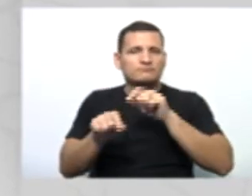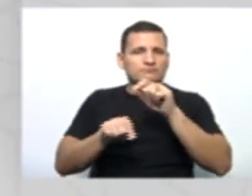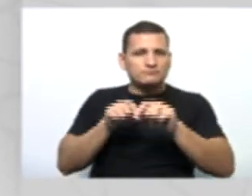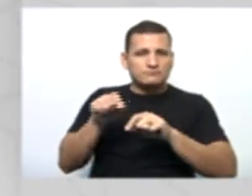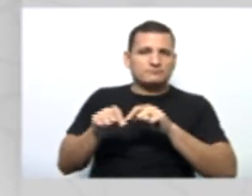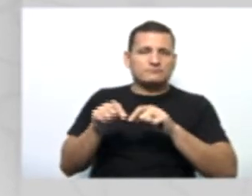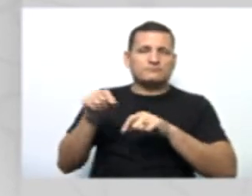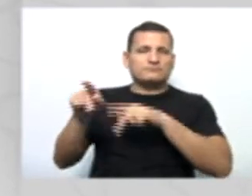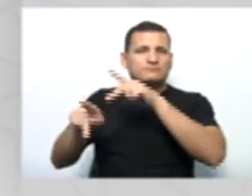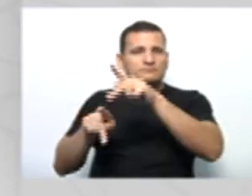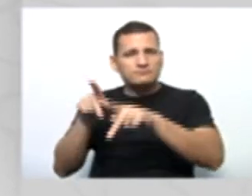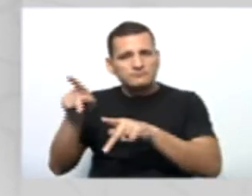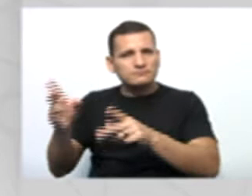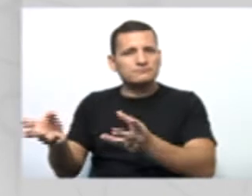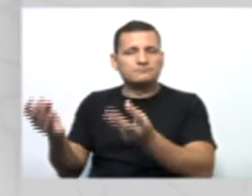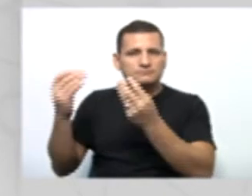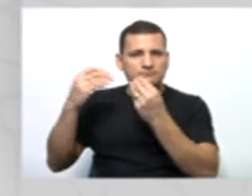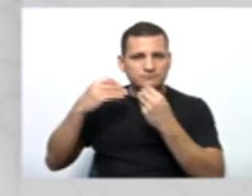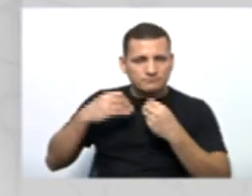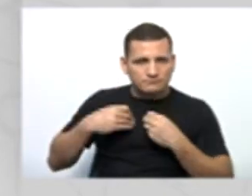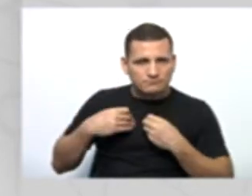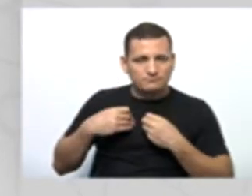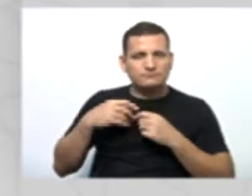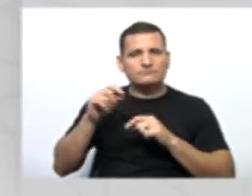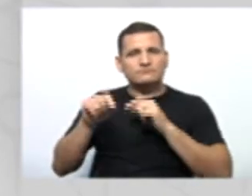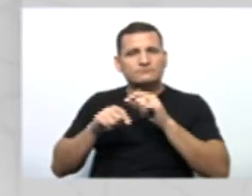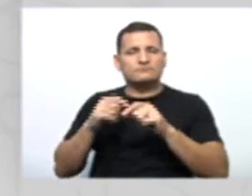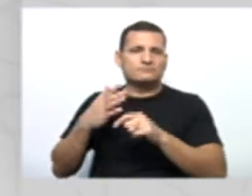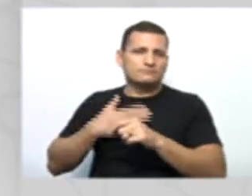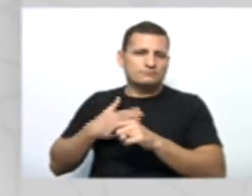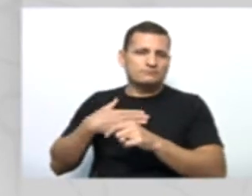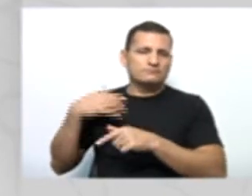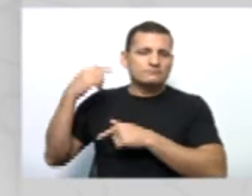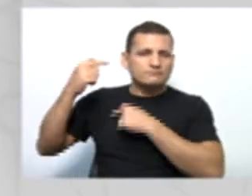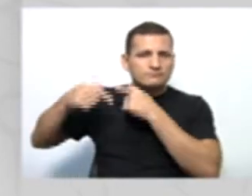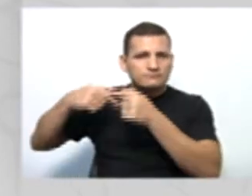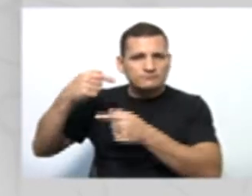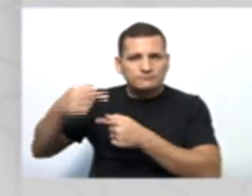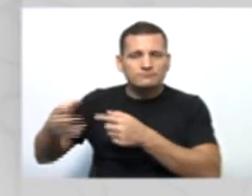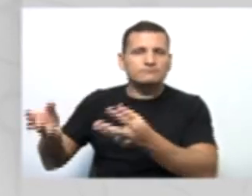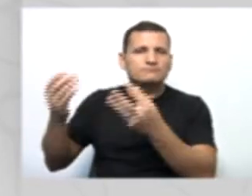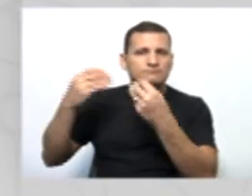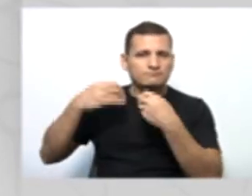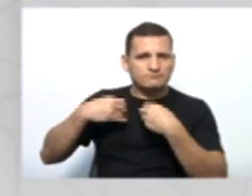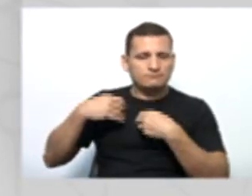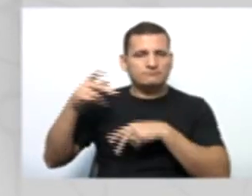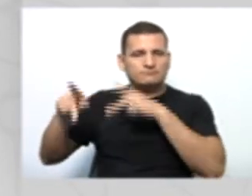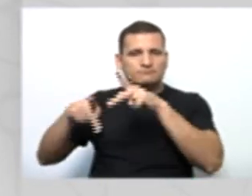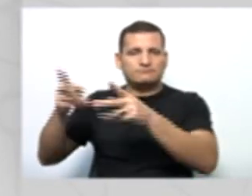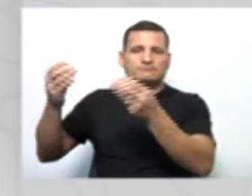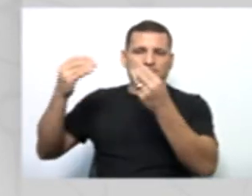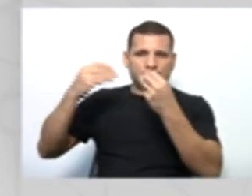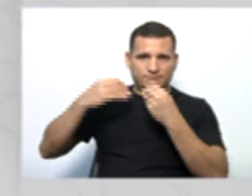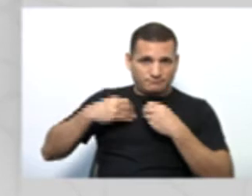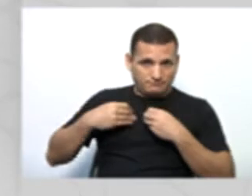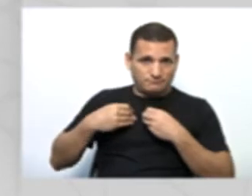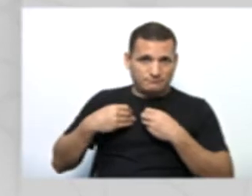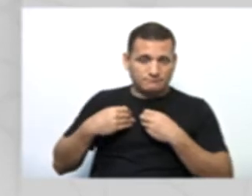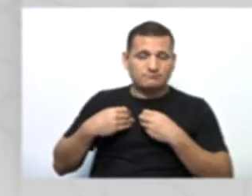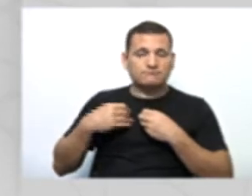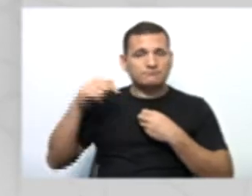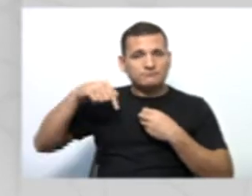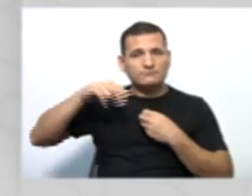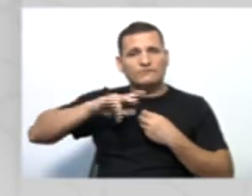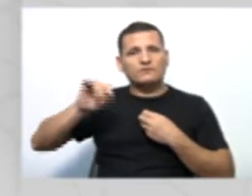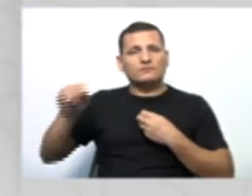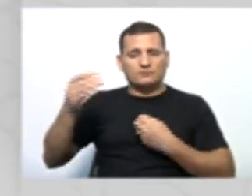do povo, que eu recebo da minha tradição, da tradição do meu povo, e isso vai determinando o